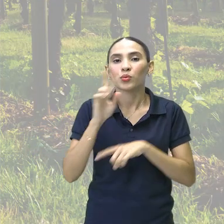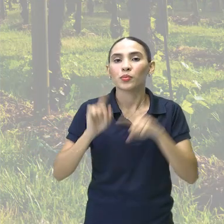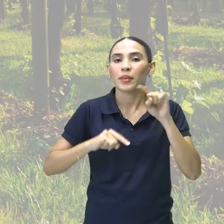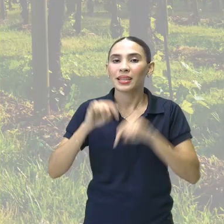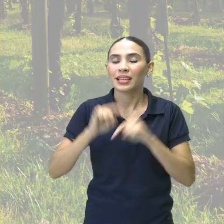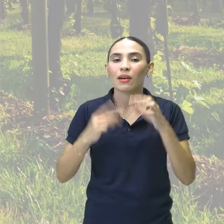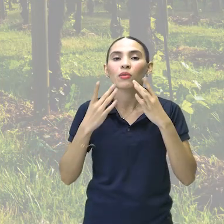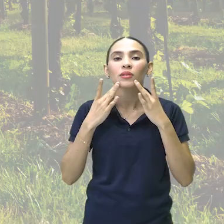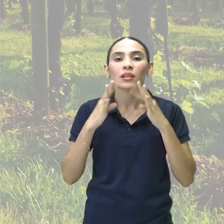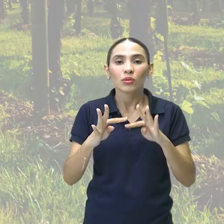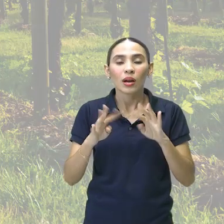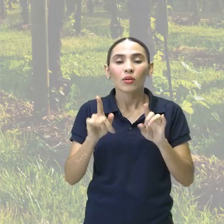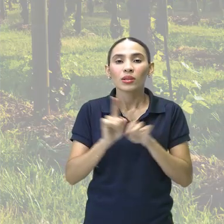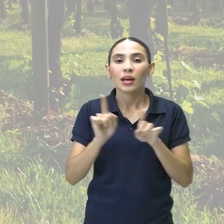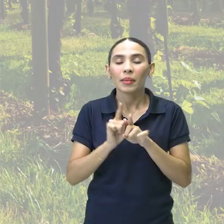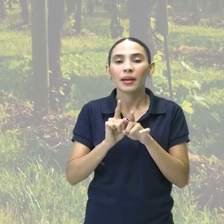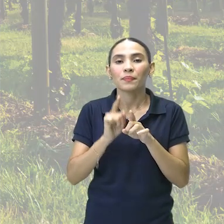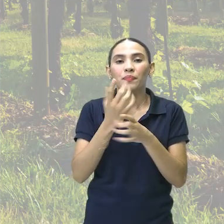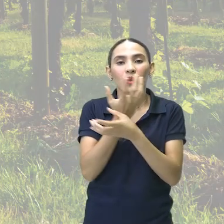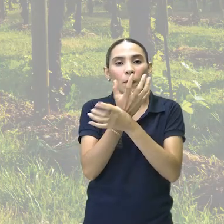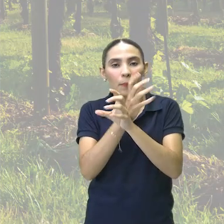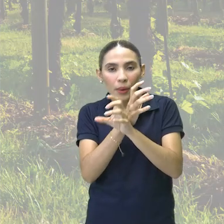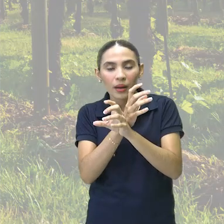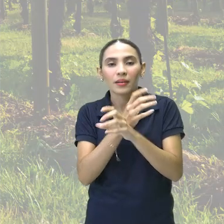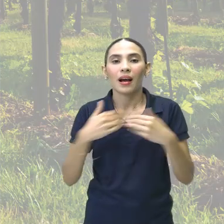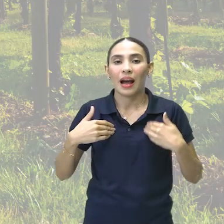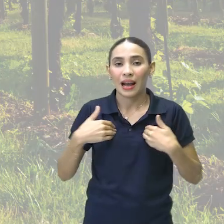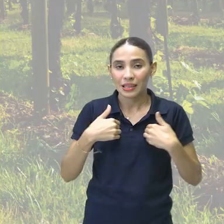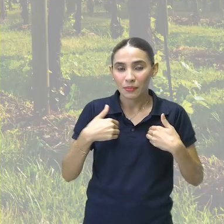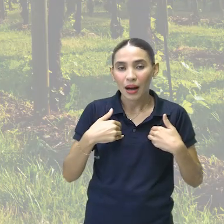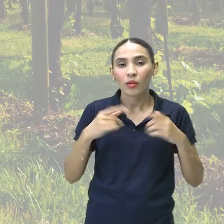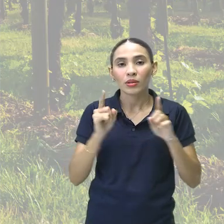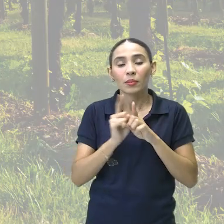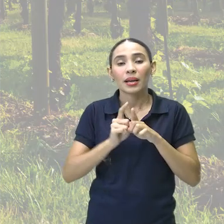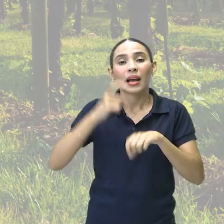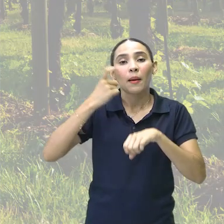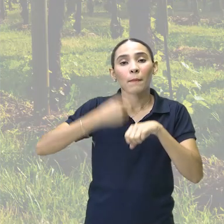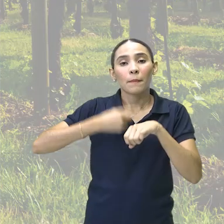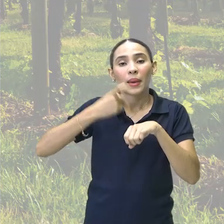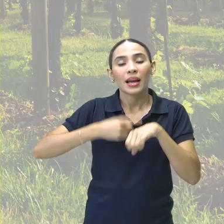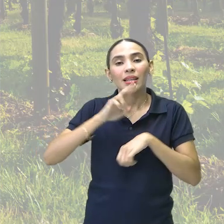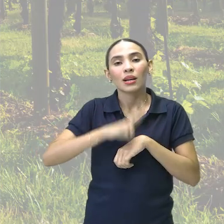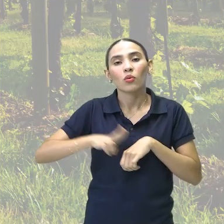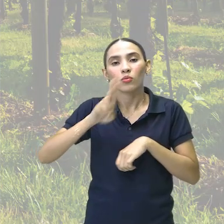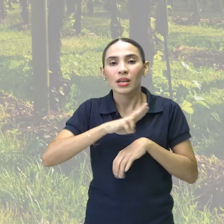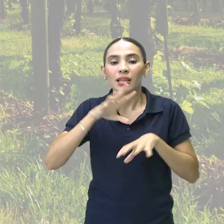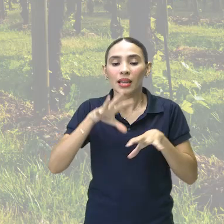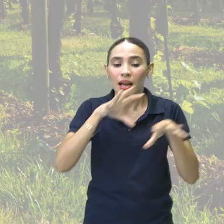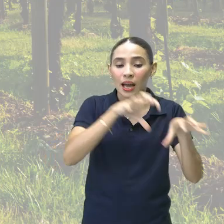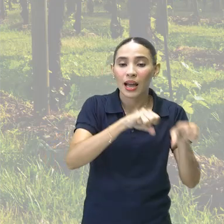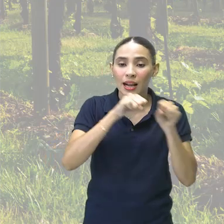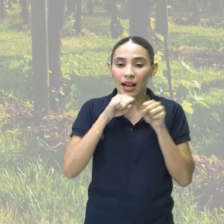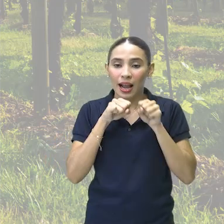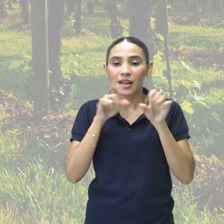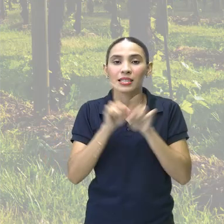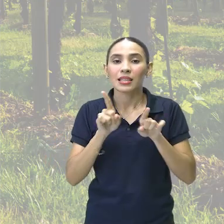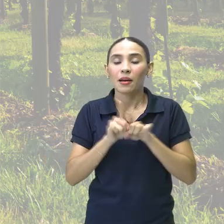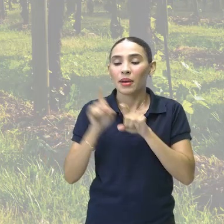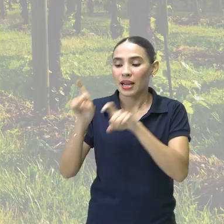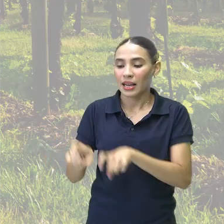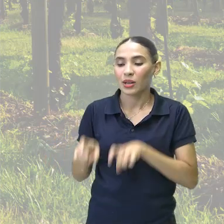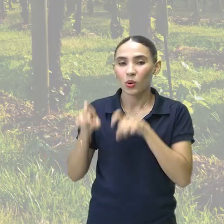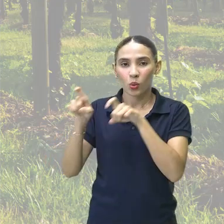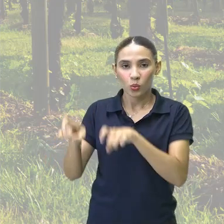seja, junto com ossadas de grandes animais, a pedra ela vai ser utilizada para a caça e para a